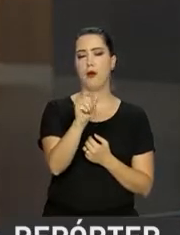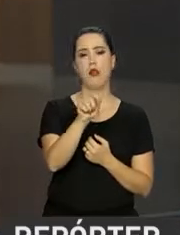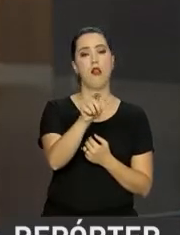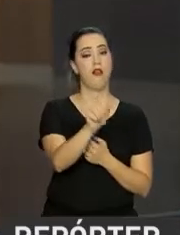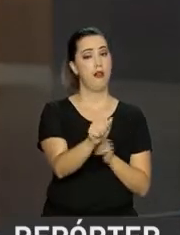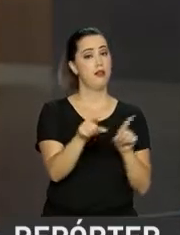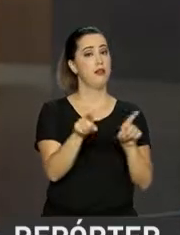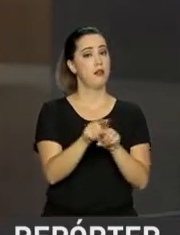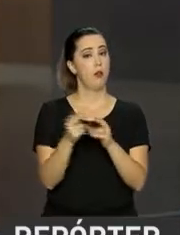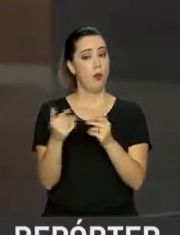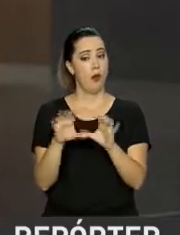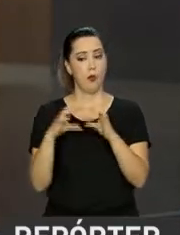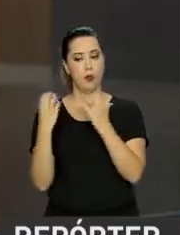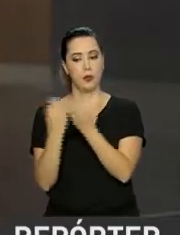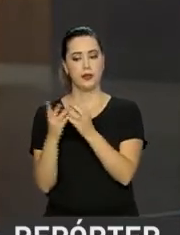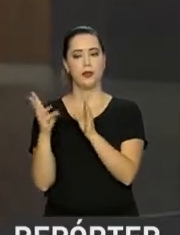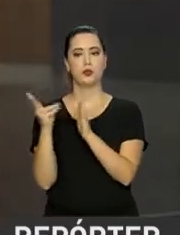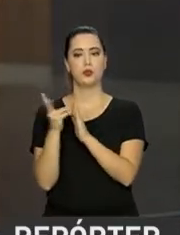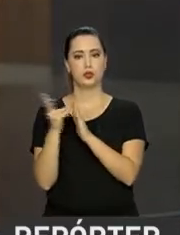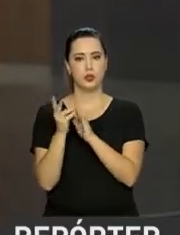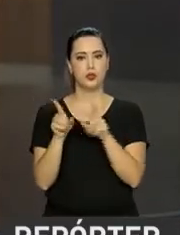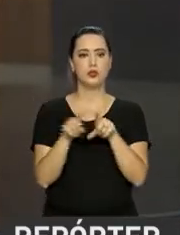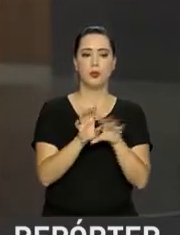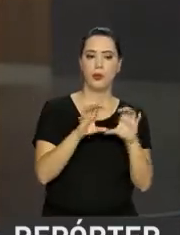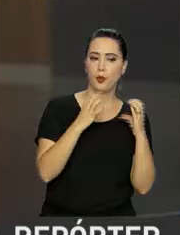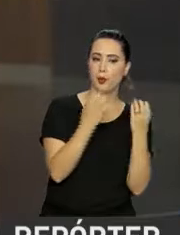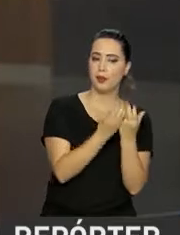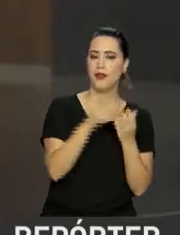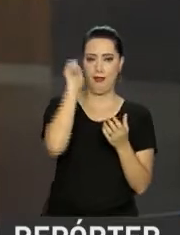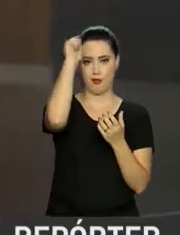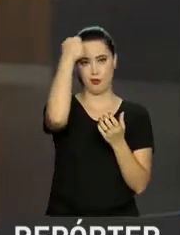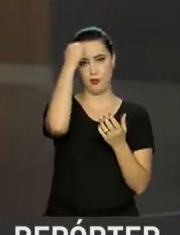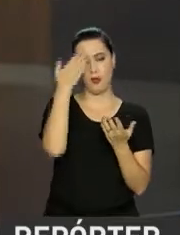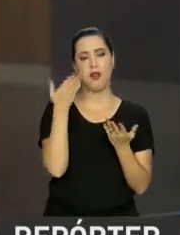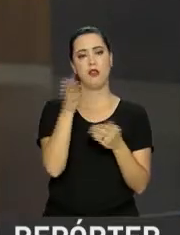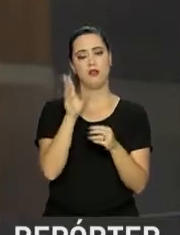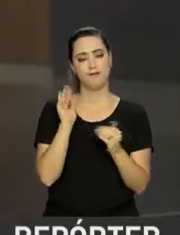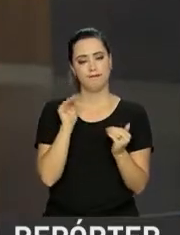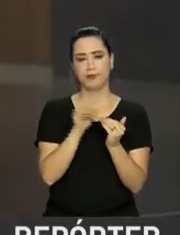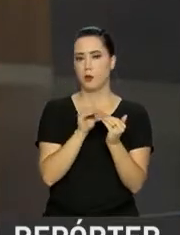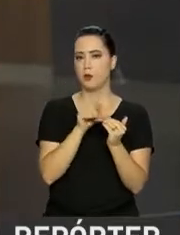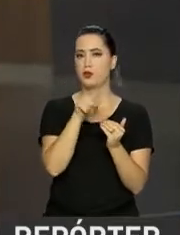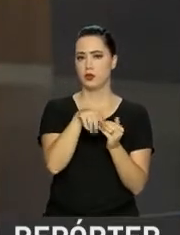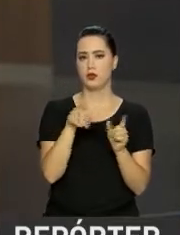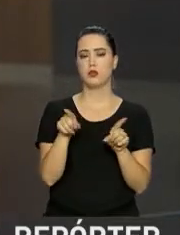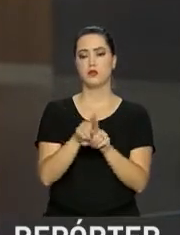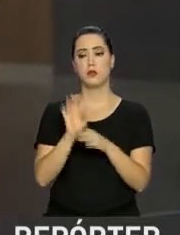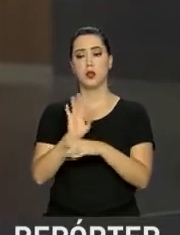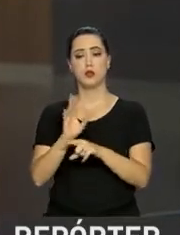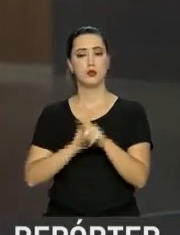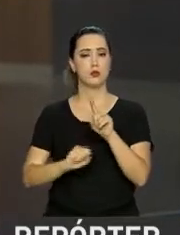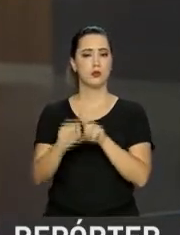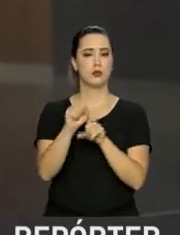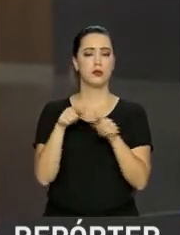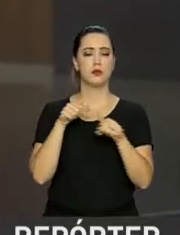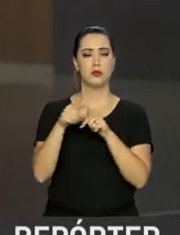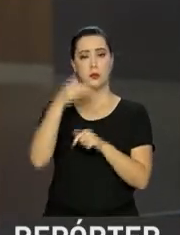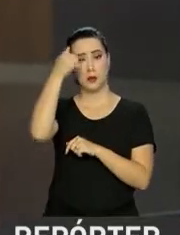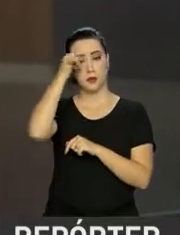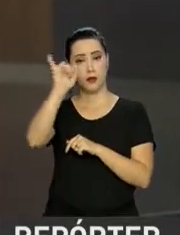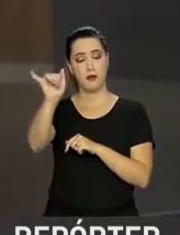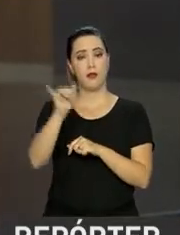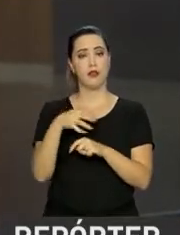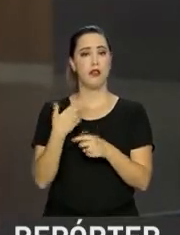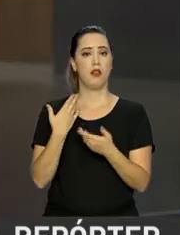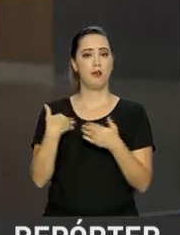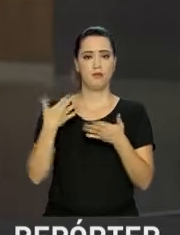indígenas ea população negra é o alvo da assistência social então nós também precisamos trabalhar para o combate ao racismo